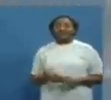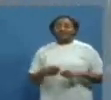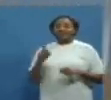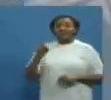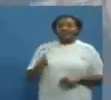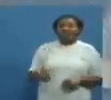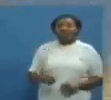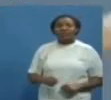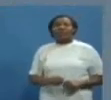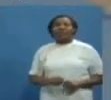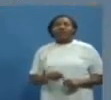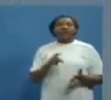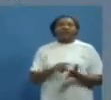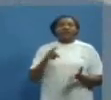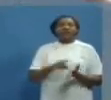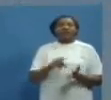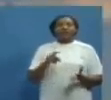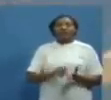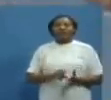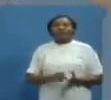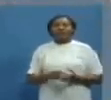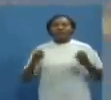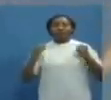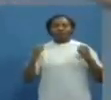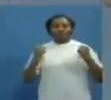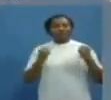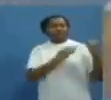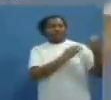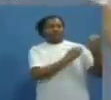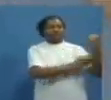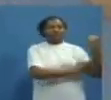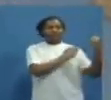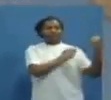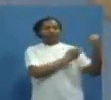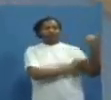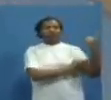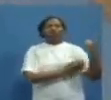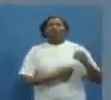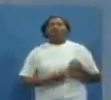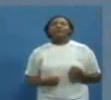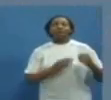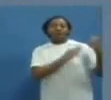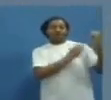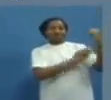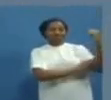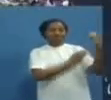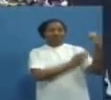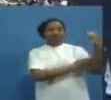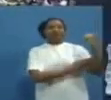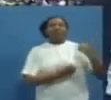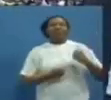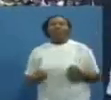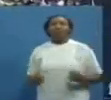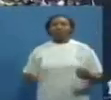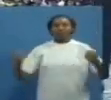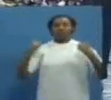Robustecidos. Robustecer é fazer musculação, para ficar robusto, forte, sem